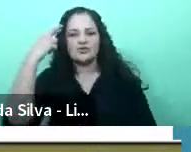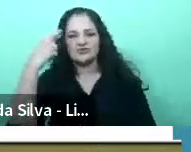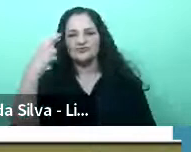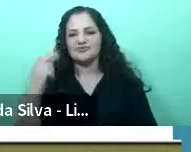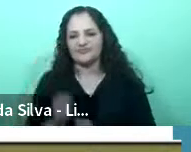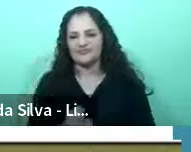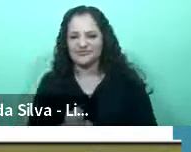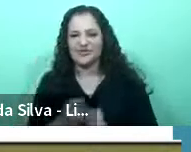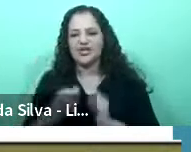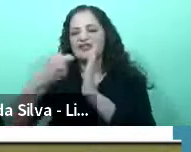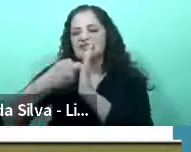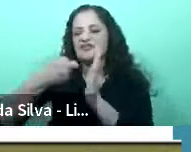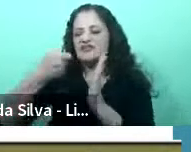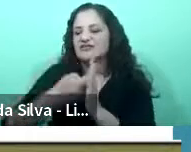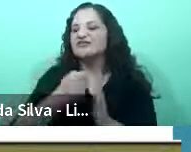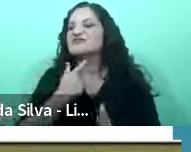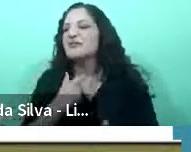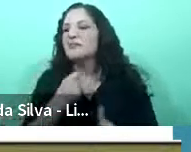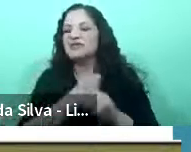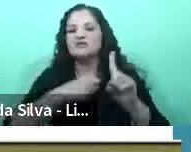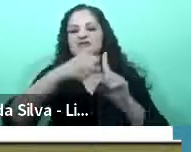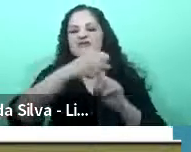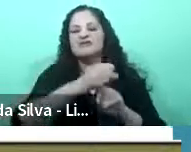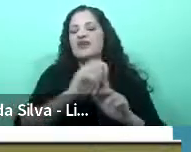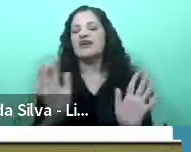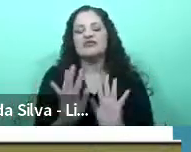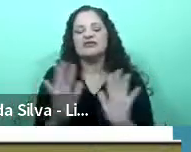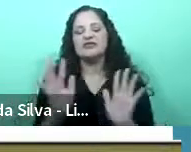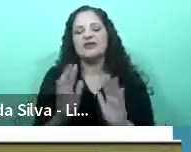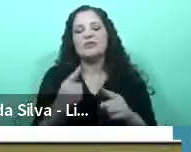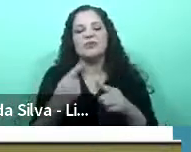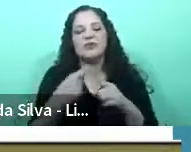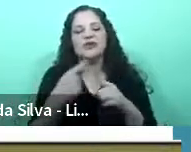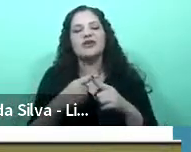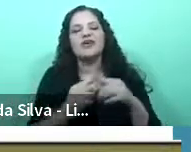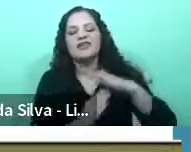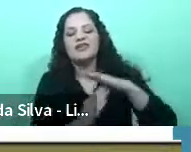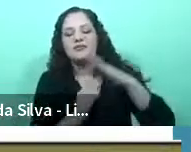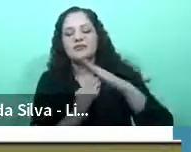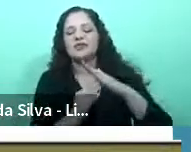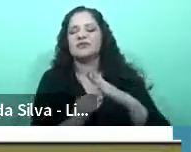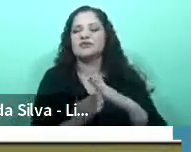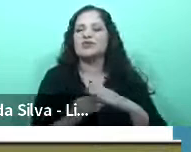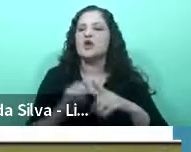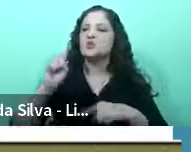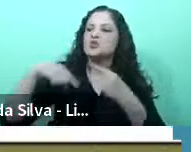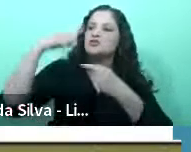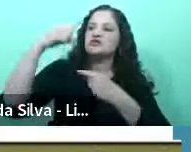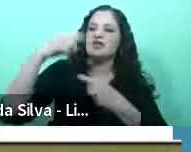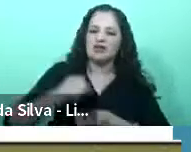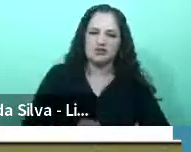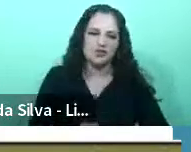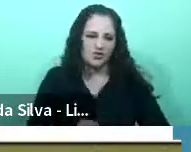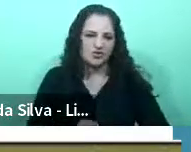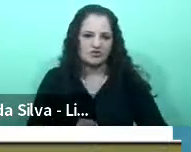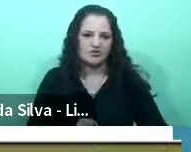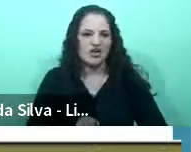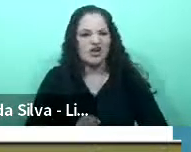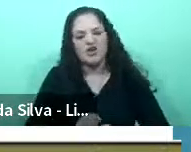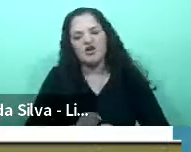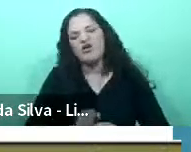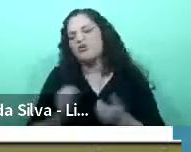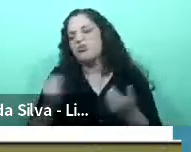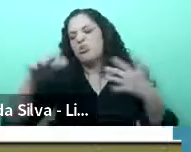são impostos por uma sociedade que delimita o que é ter sucesso, o que é ter fracasso, o